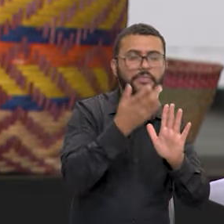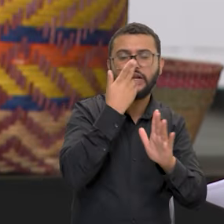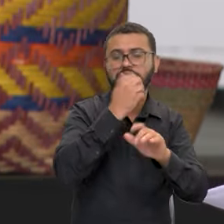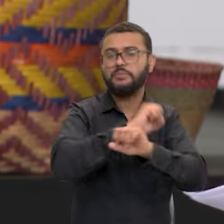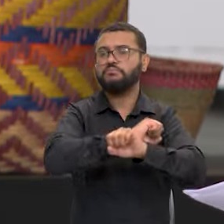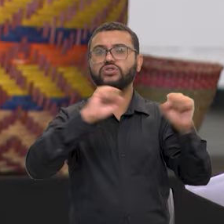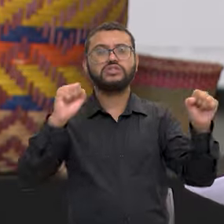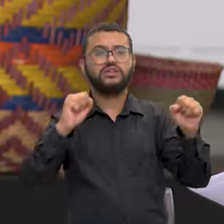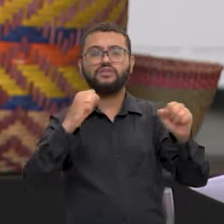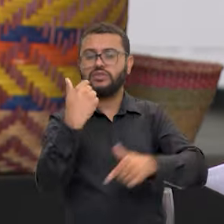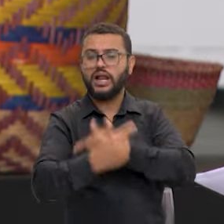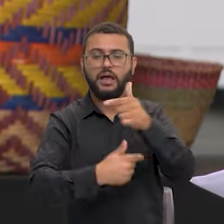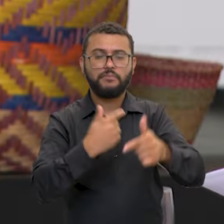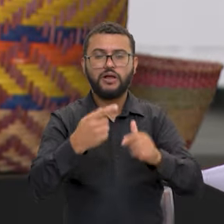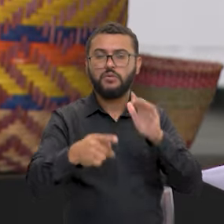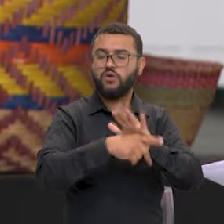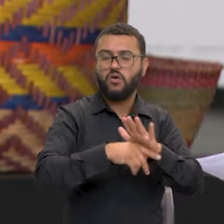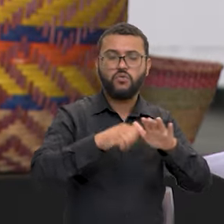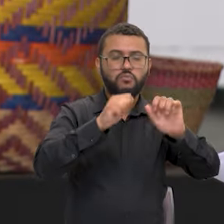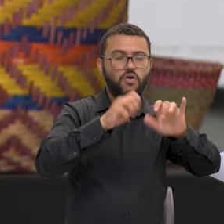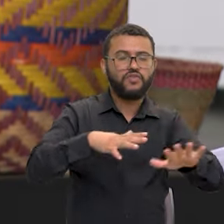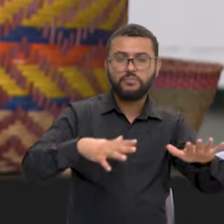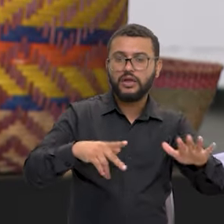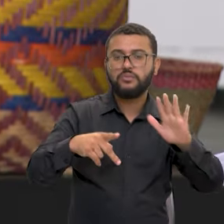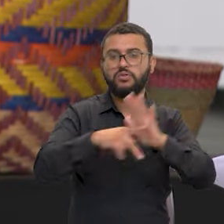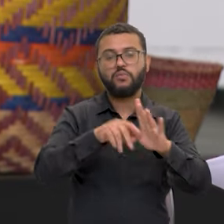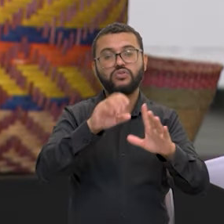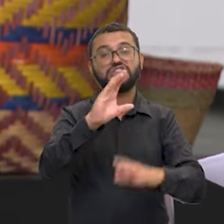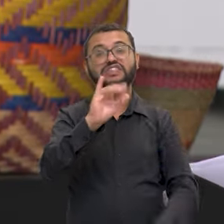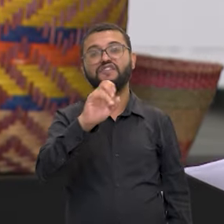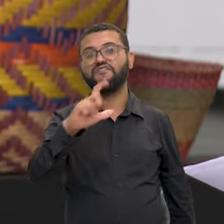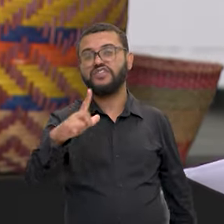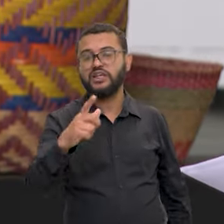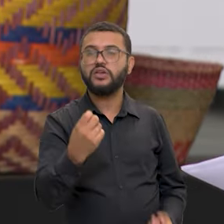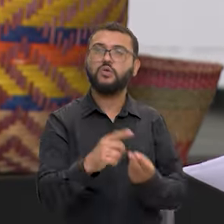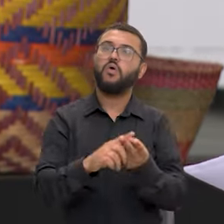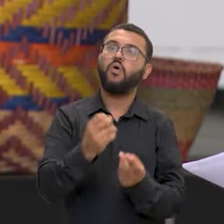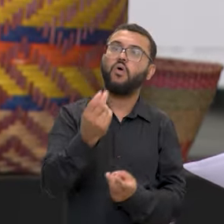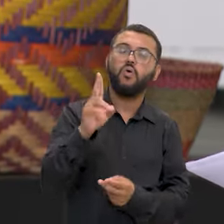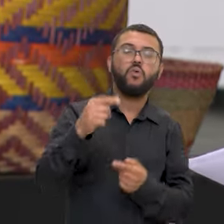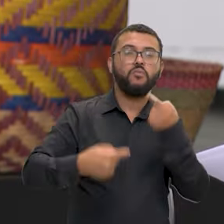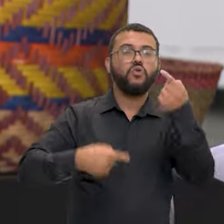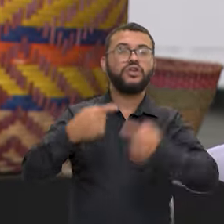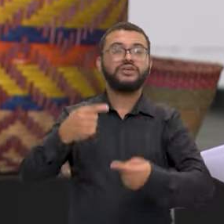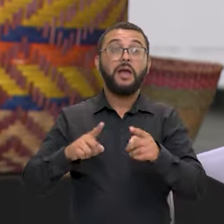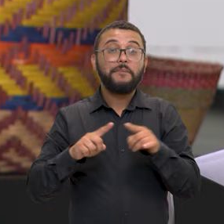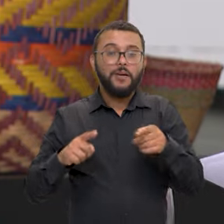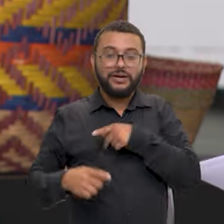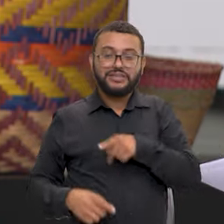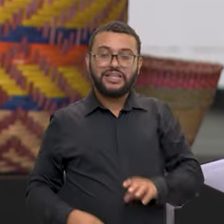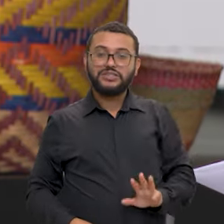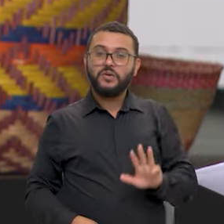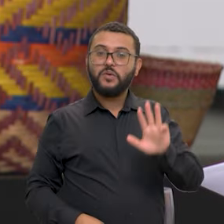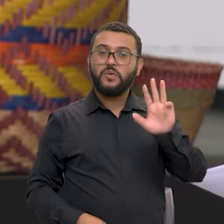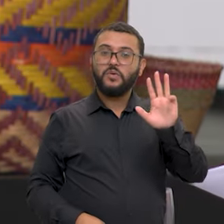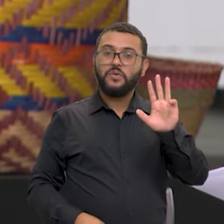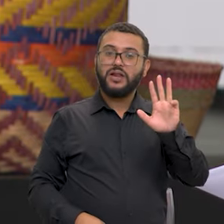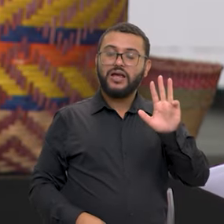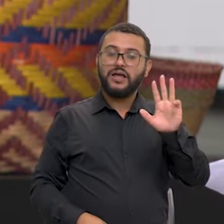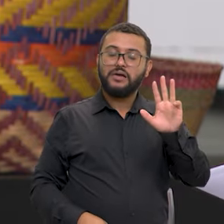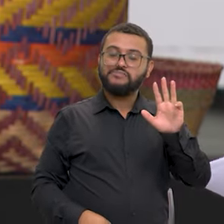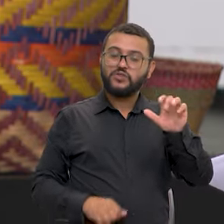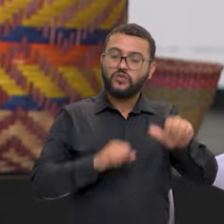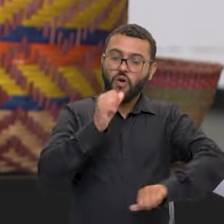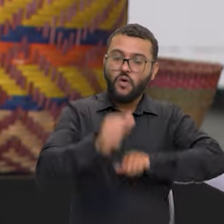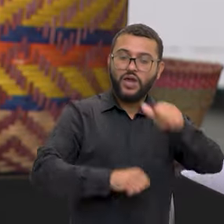qualquer ato civil ou político e ser convidados pelo presidente agora, numa nova fase do Brasil, de